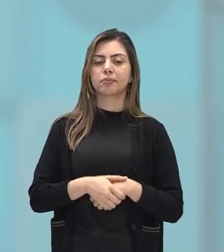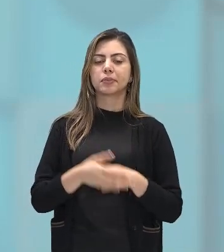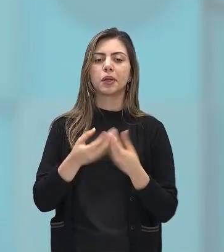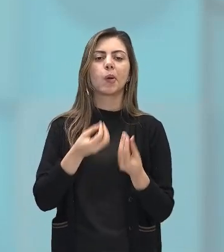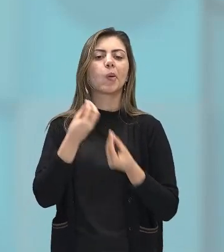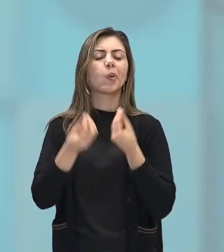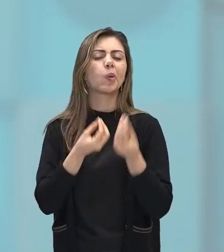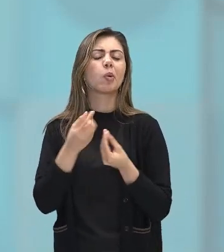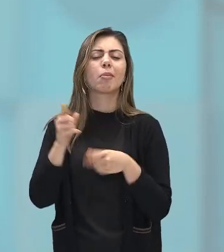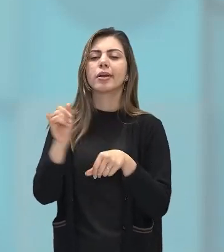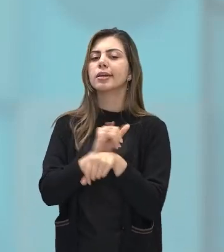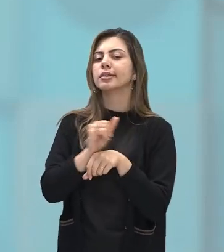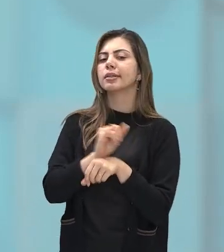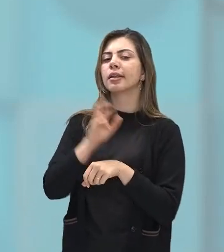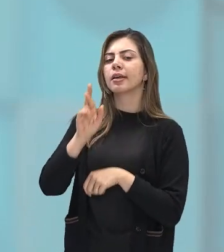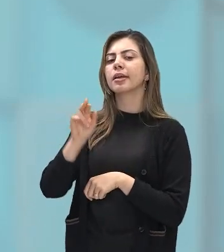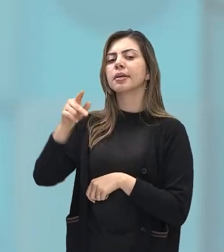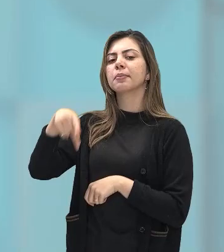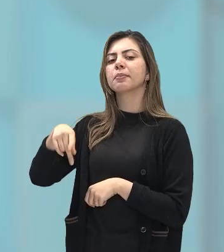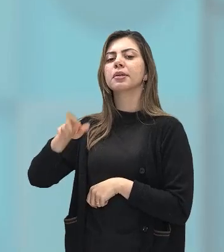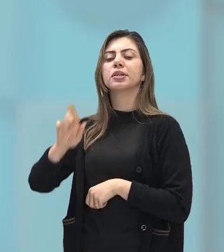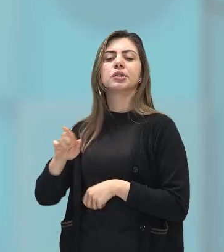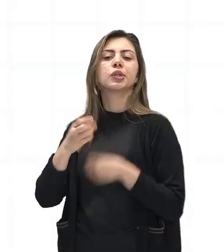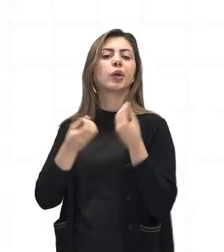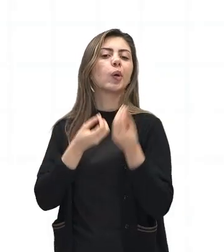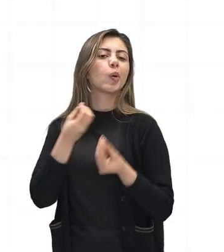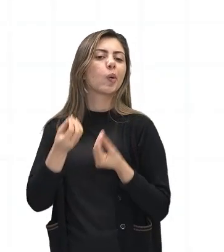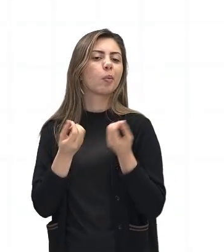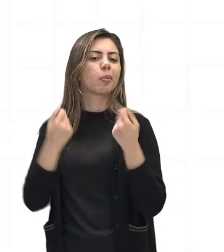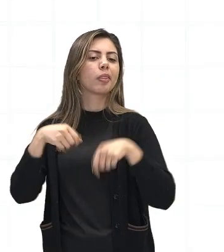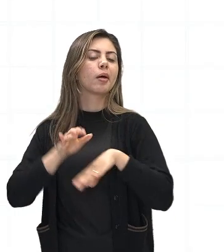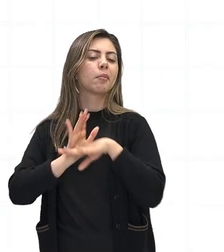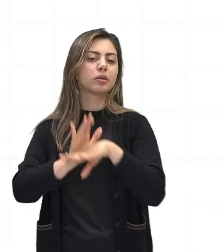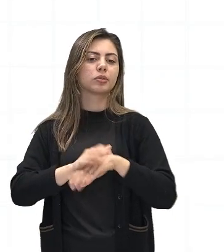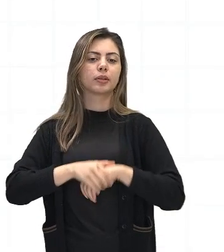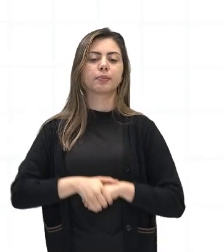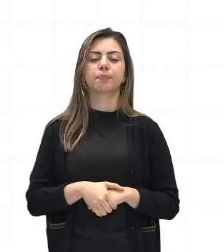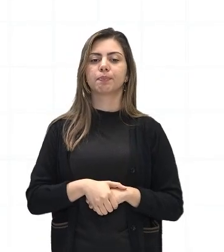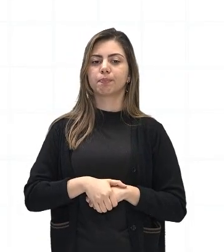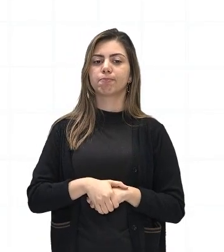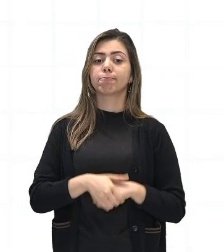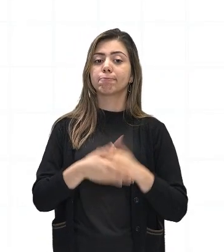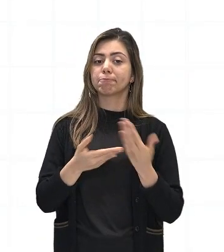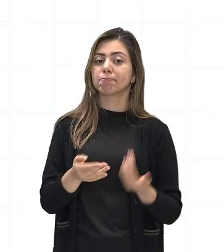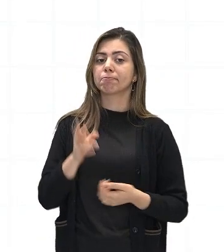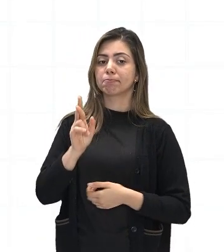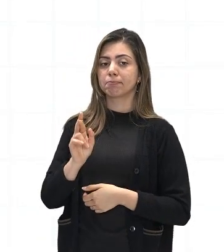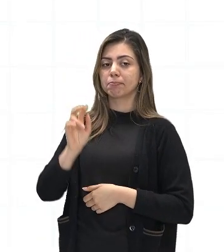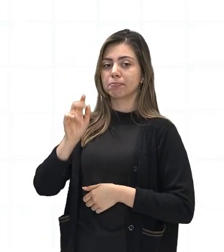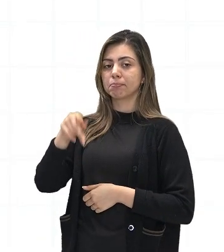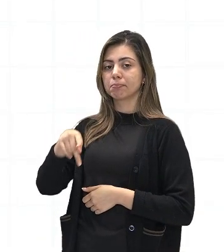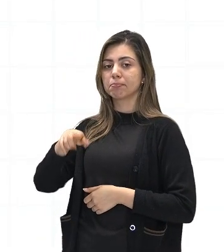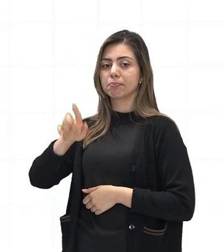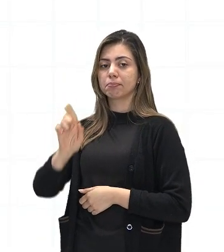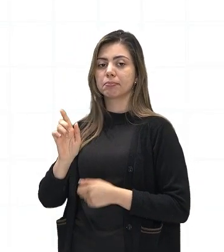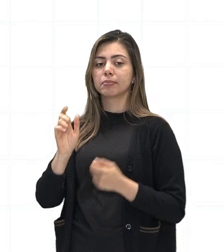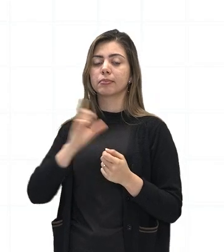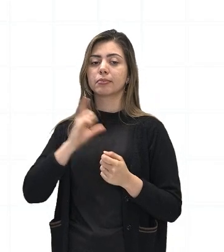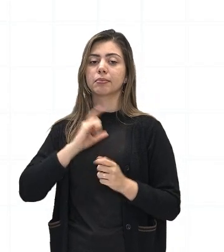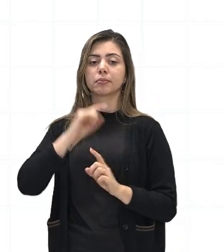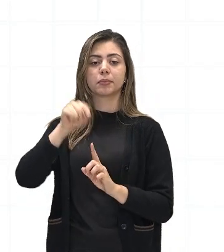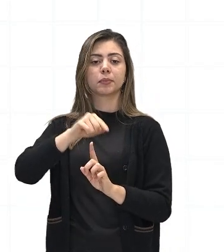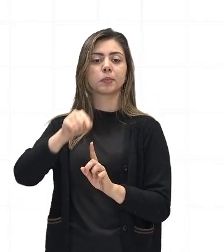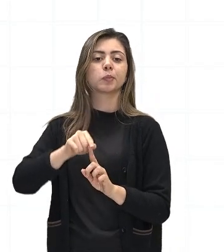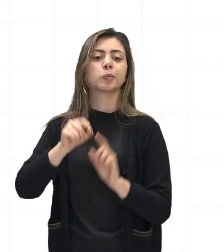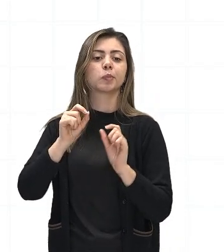a RPG vai atuar nesses casos? Vamos lá. A RPG, ela busca cuidar do